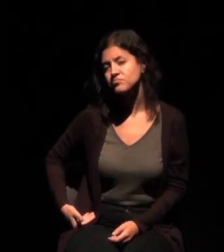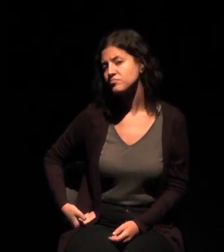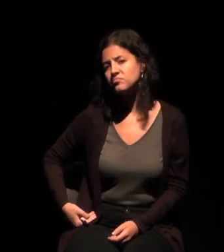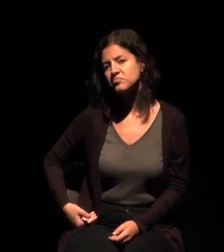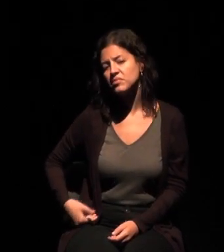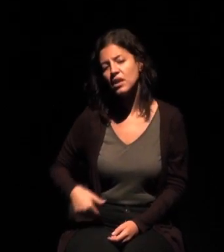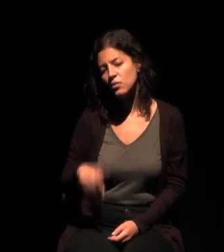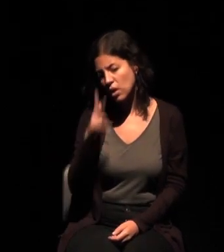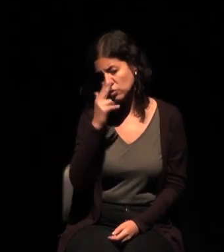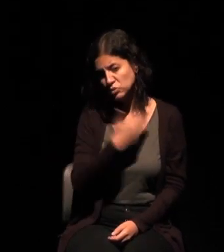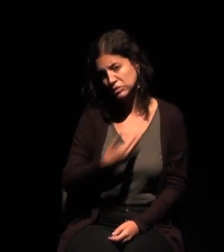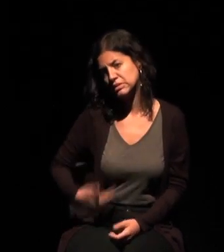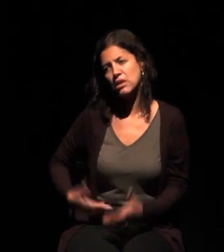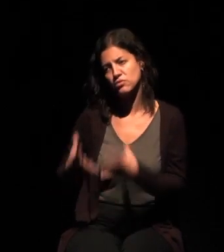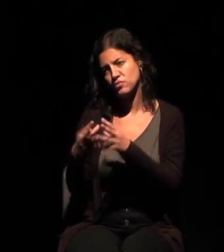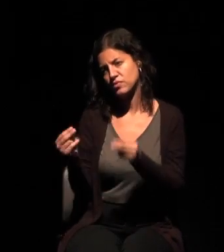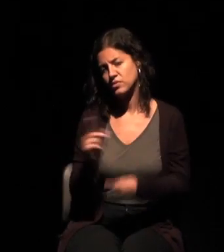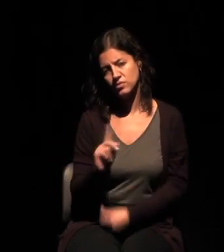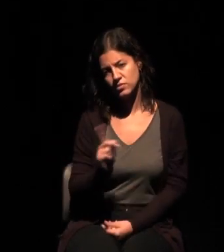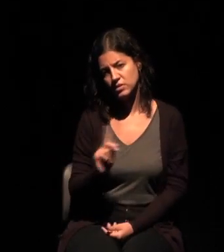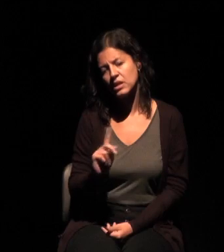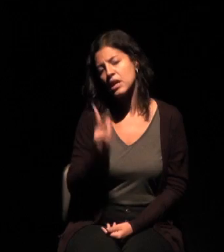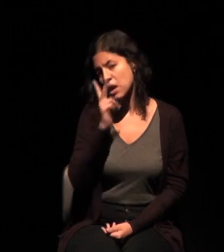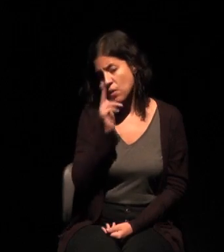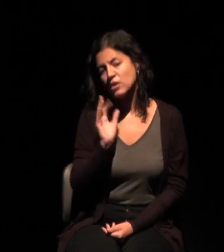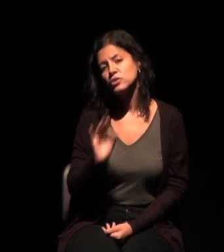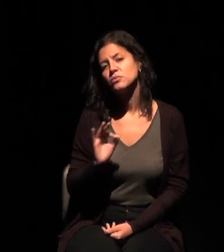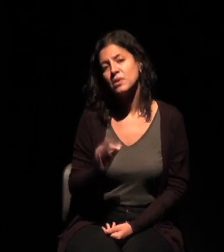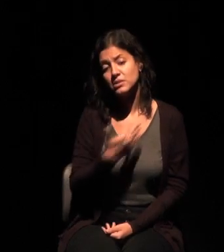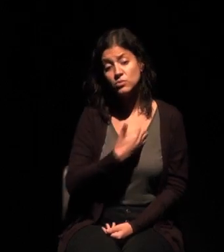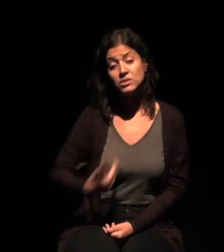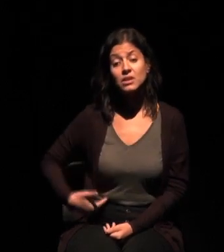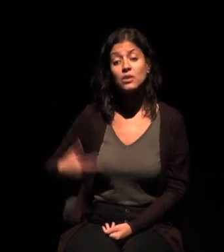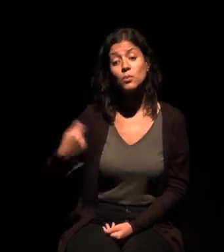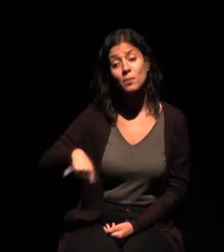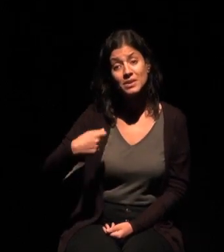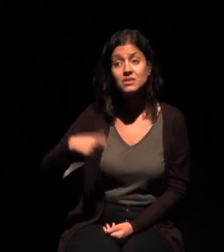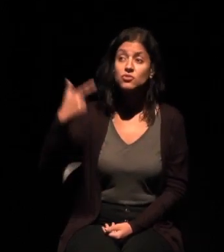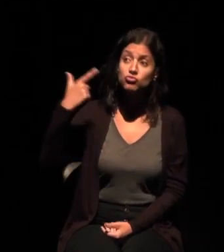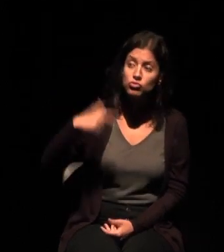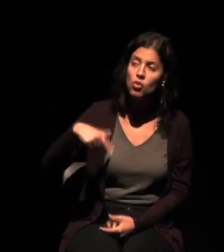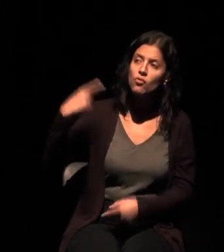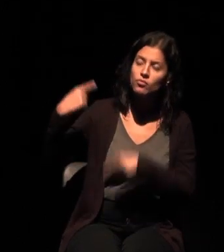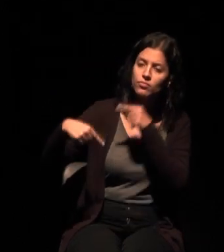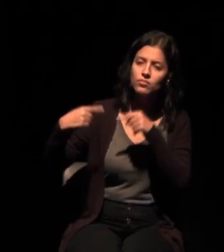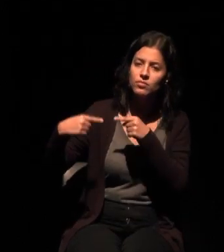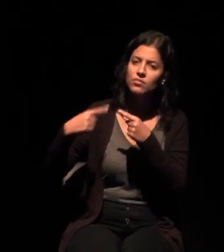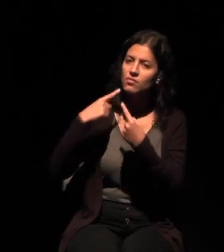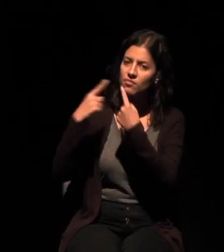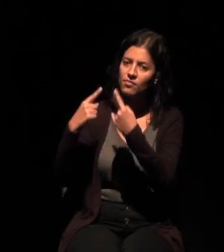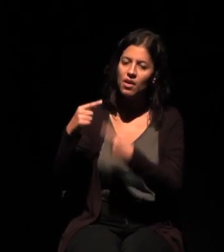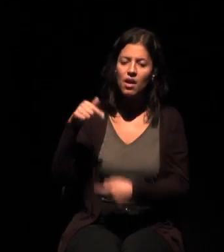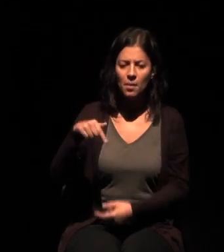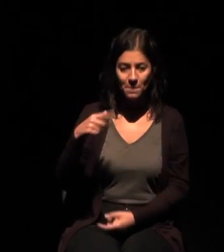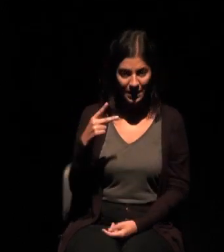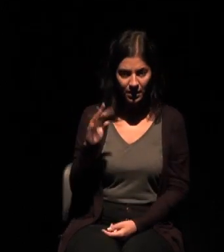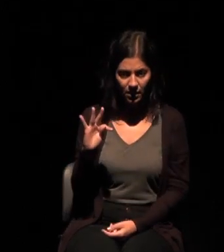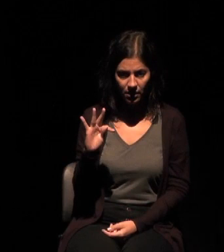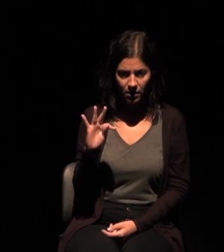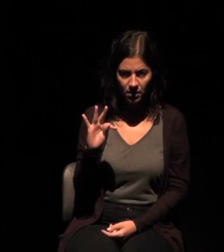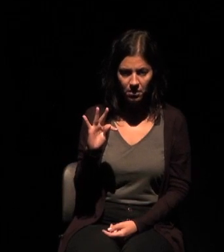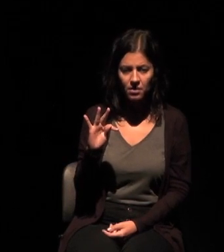desaparecer eu acho que o estado tem que ser repensado a experiência do pt como aliás muitas outras